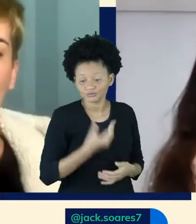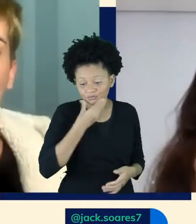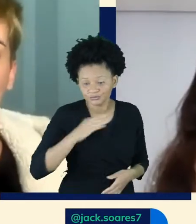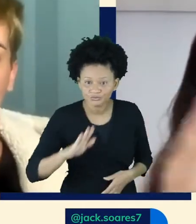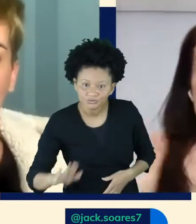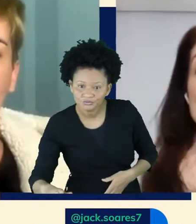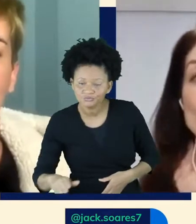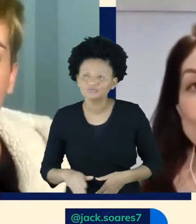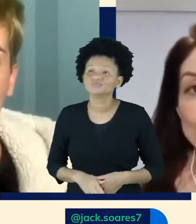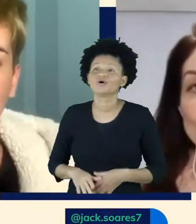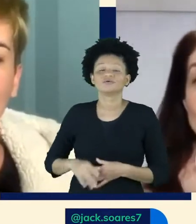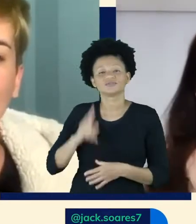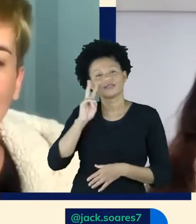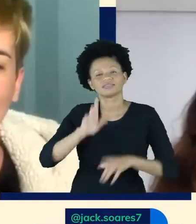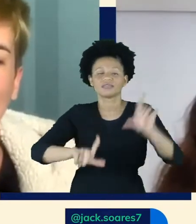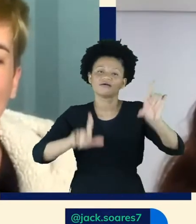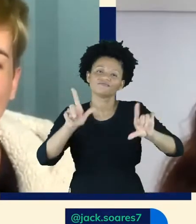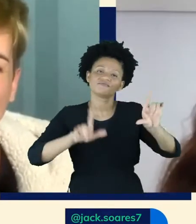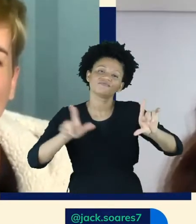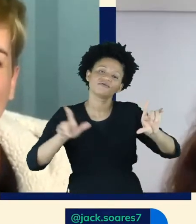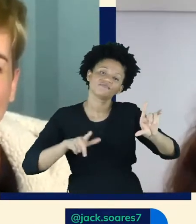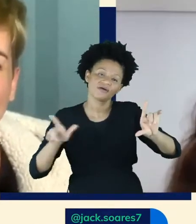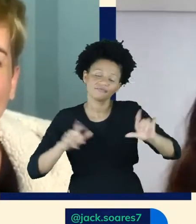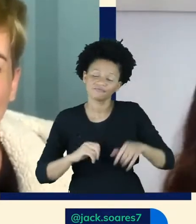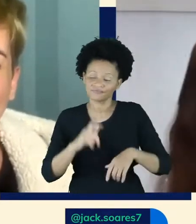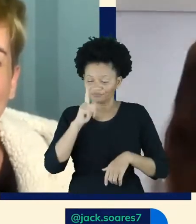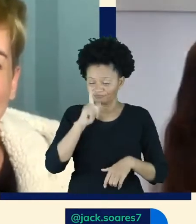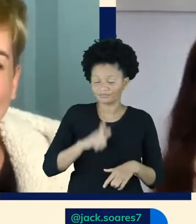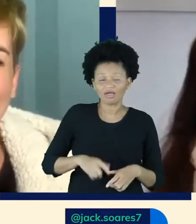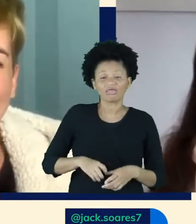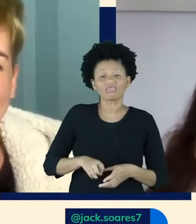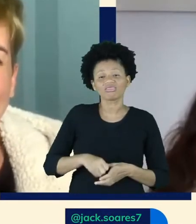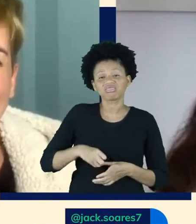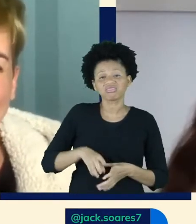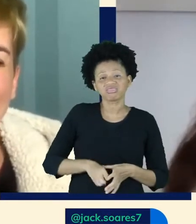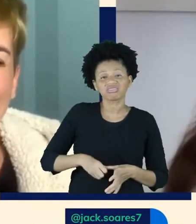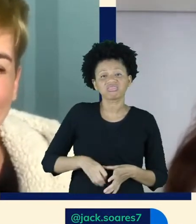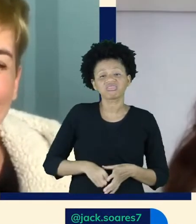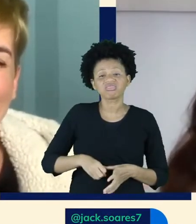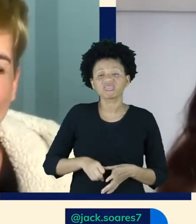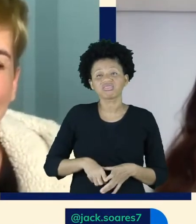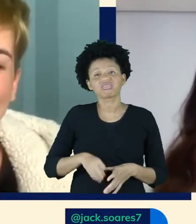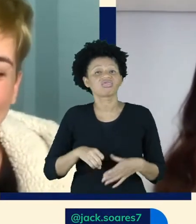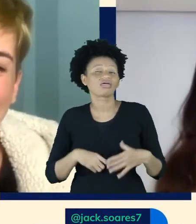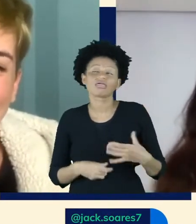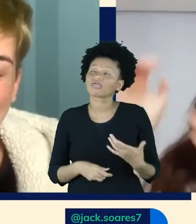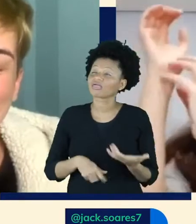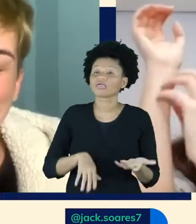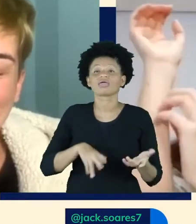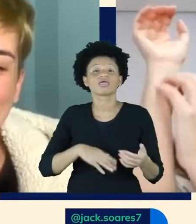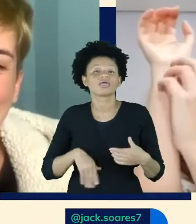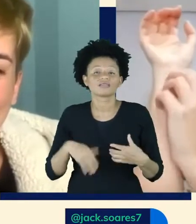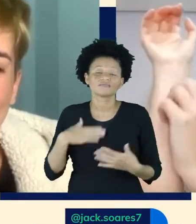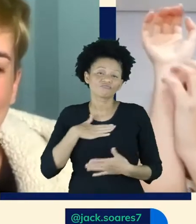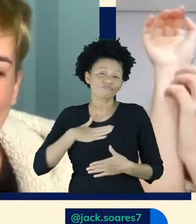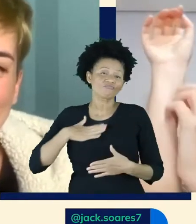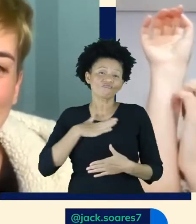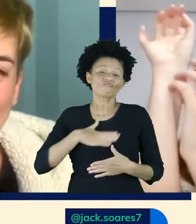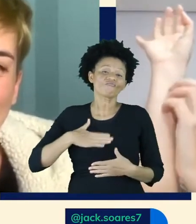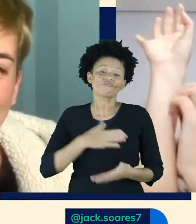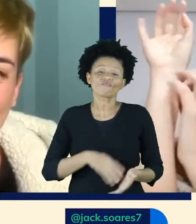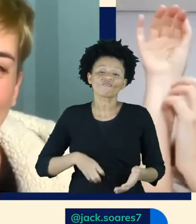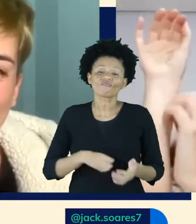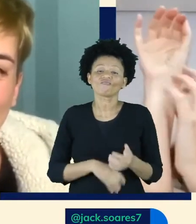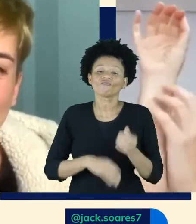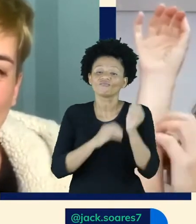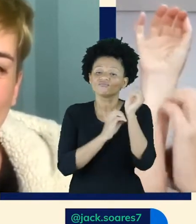assistindo TV na frente de todo mundo, na sala, e aí começa a coçar e viaja ali, né? Porque a sensação tá boa. Gente, Sim. até a coceira,